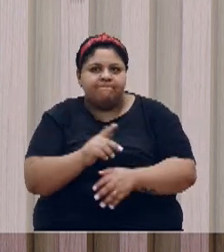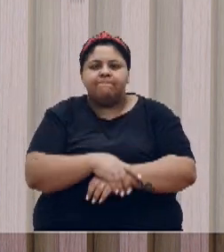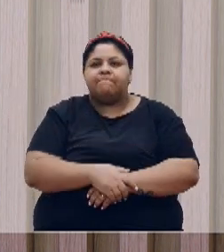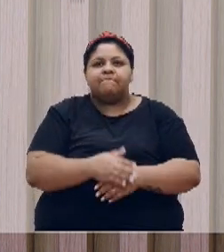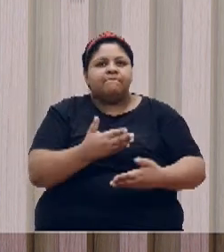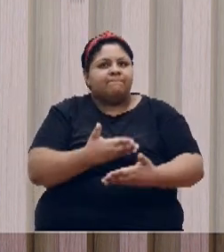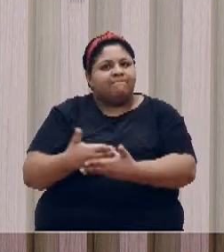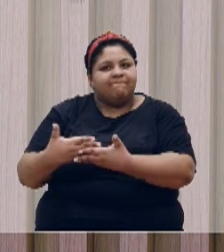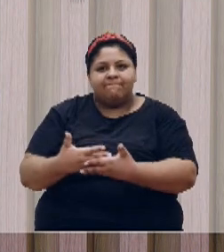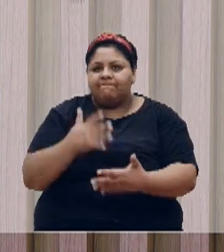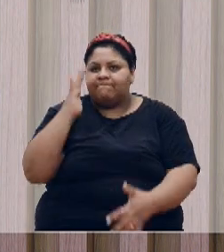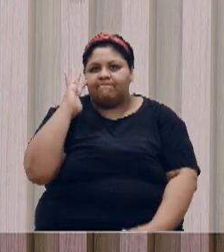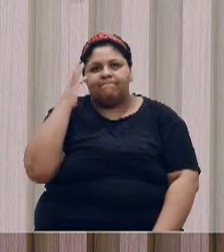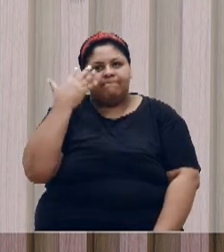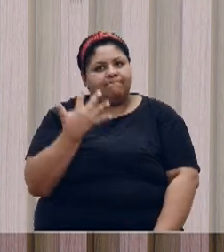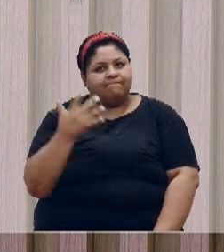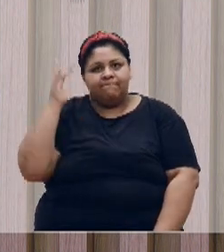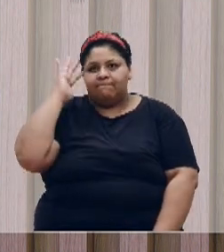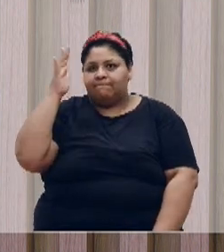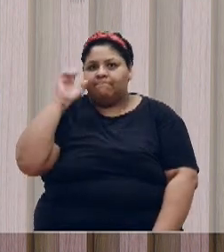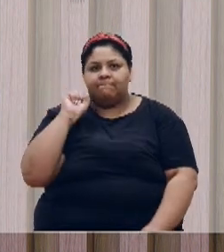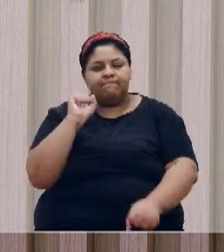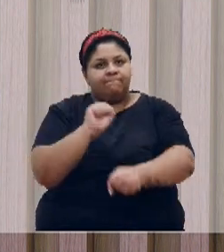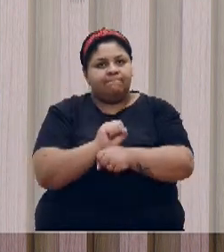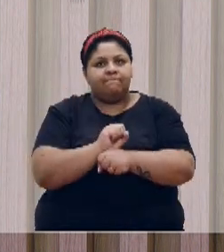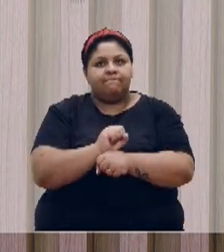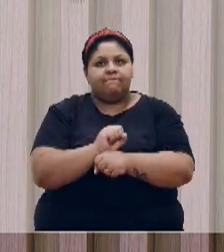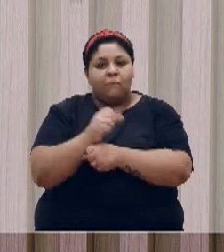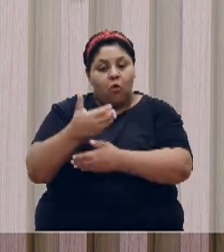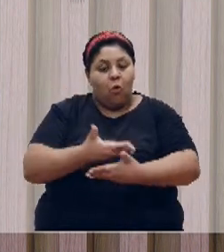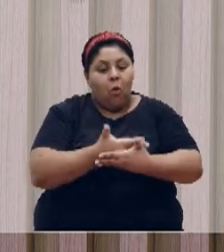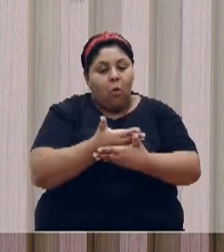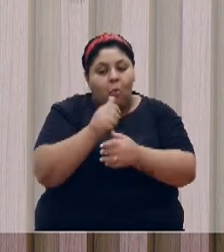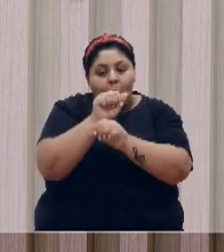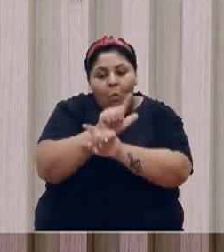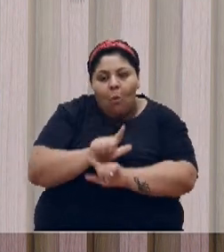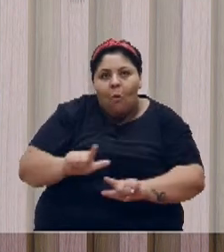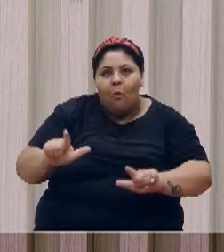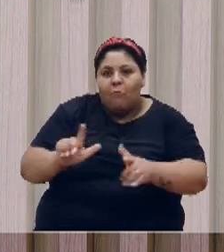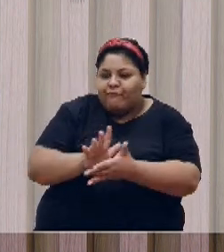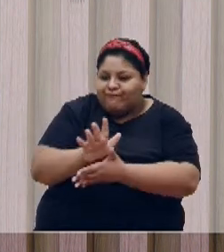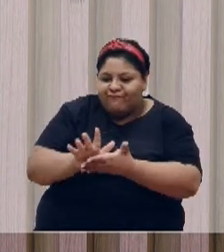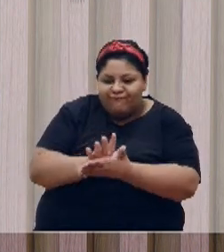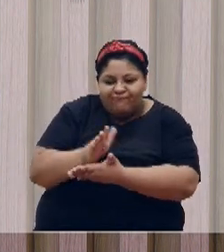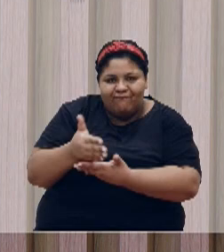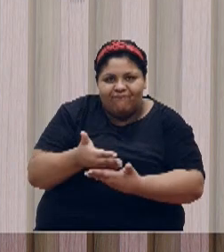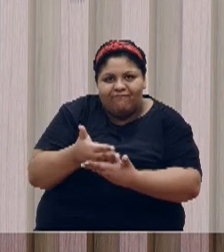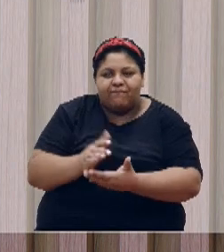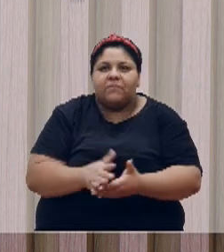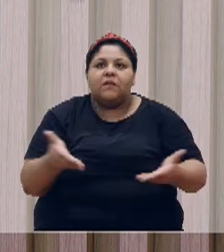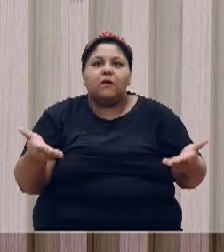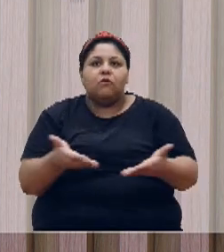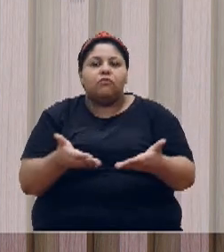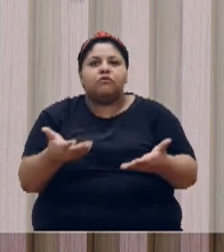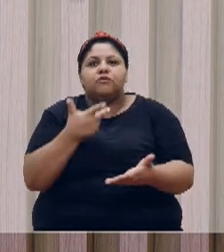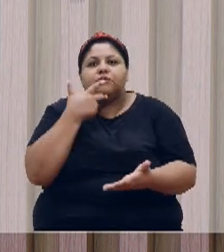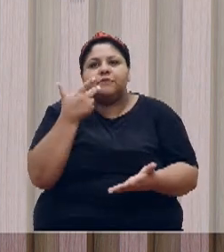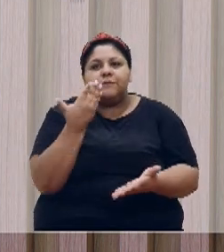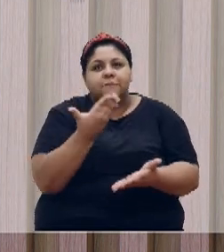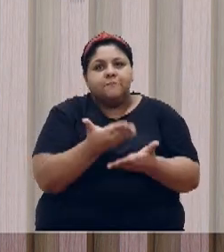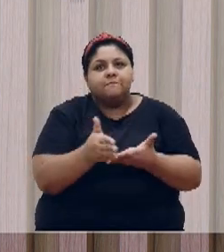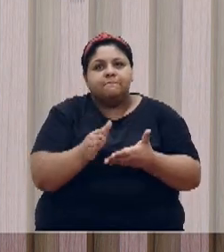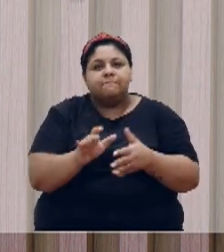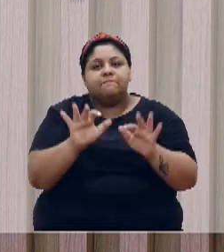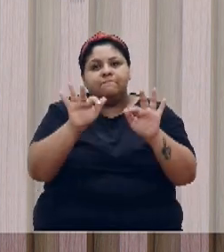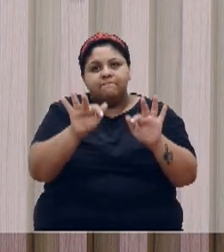maternidade não acontece como a gente esperava. Quando o colo fica vazio. Hoje, vamos falar sobre perdas, interrupção de